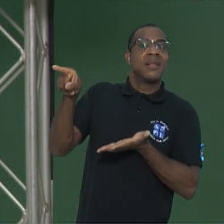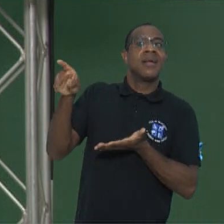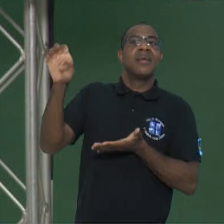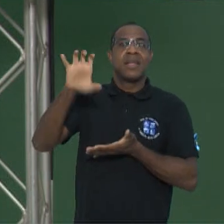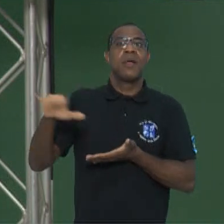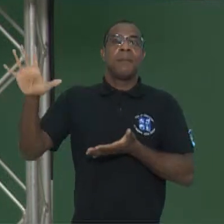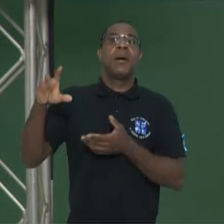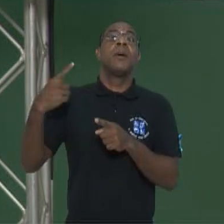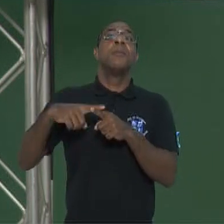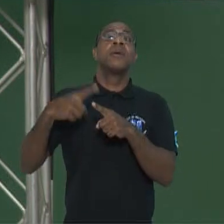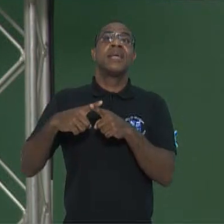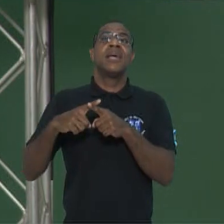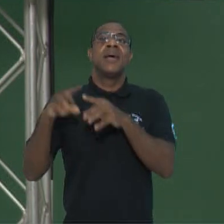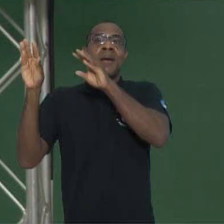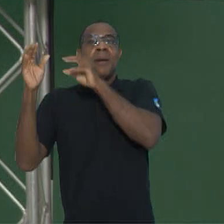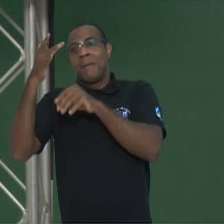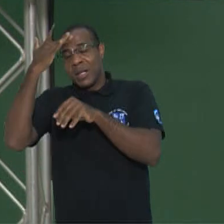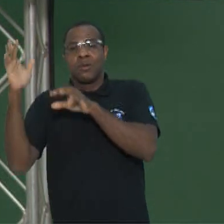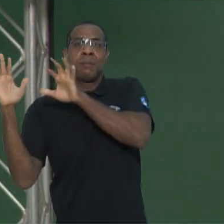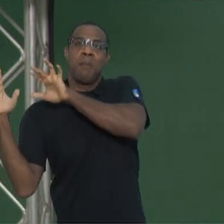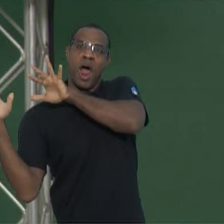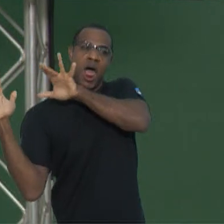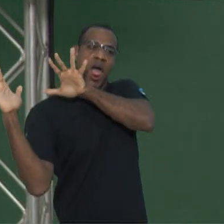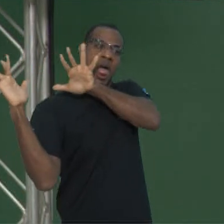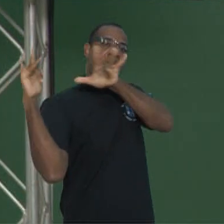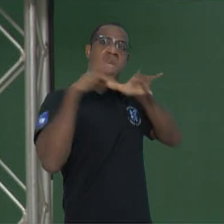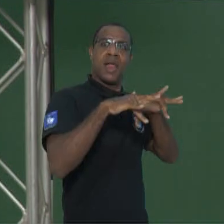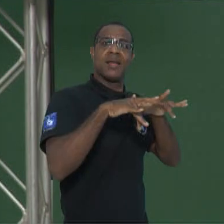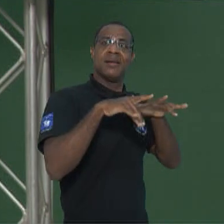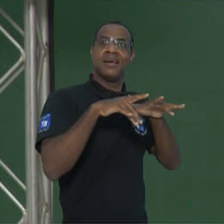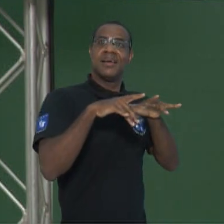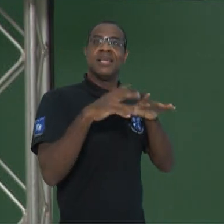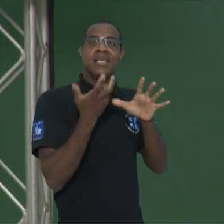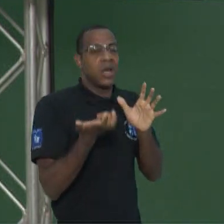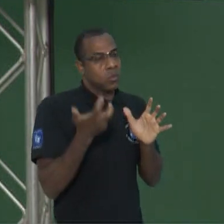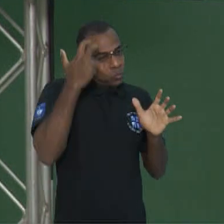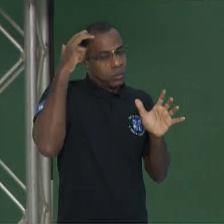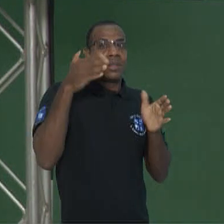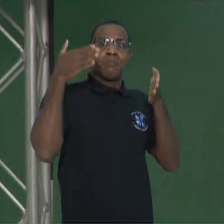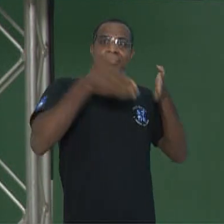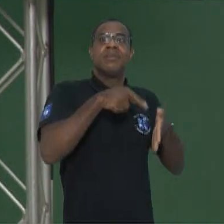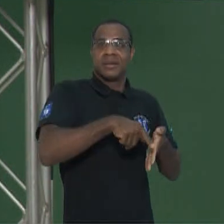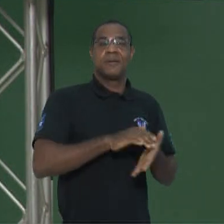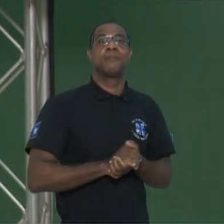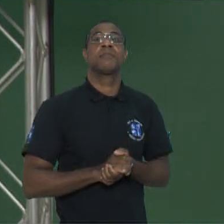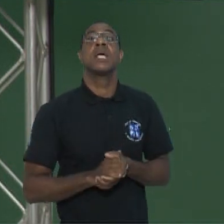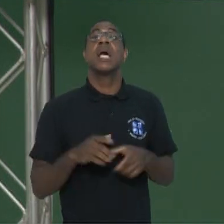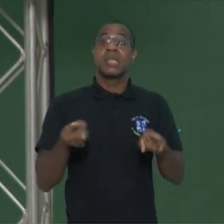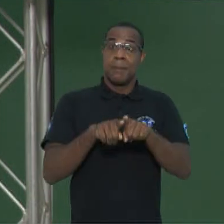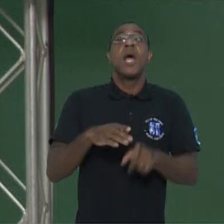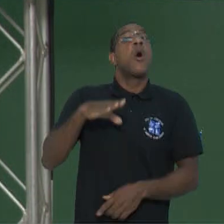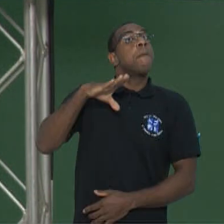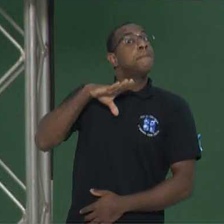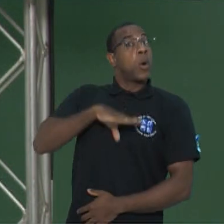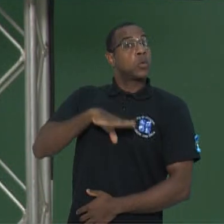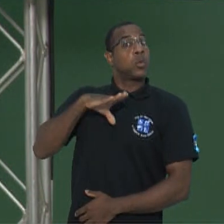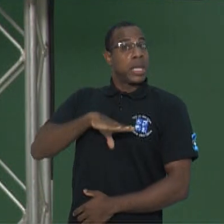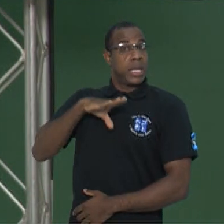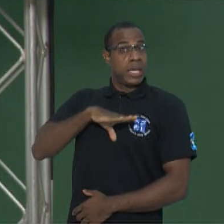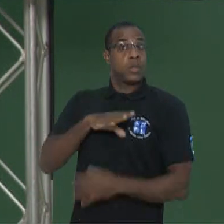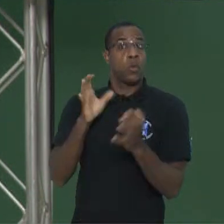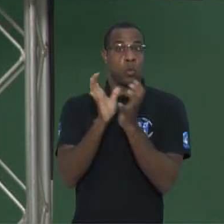imigrantes europeus aí ao longo do processo de formação do Brasil, certo? Além dos portugueses, né, que nós tivemos aí